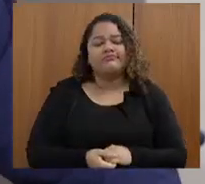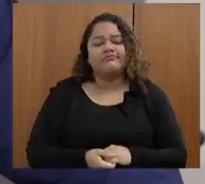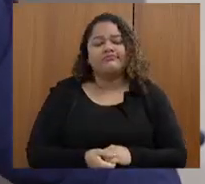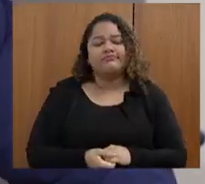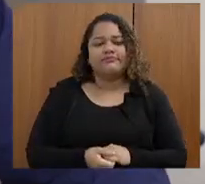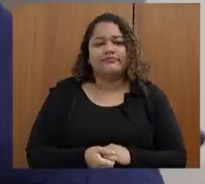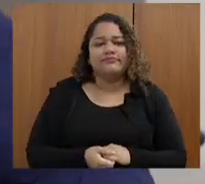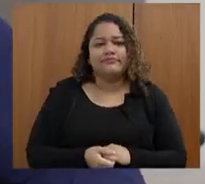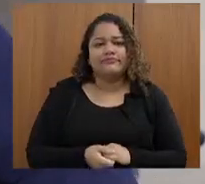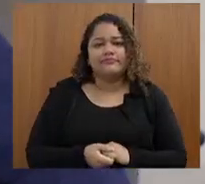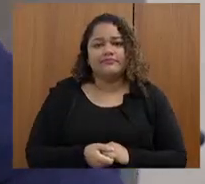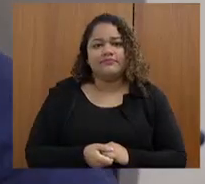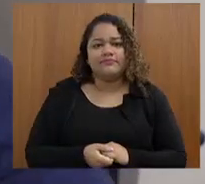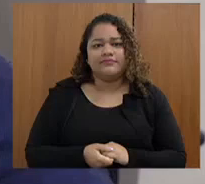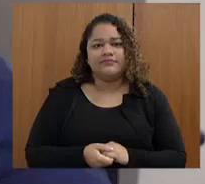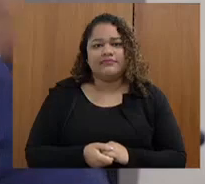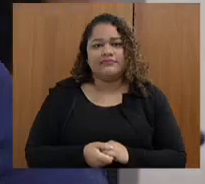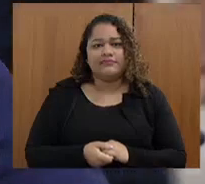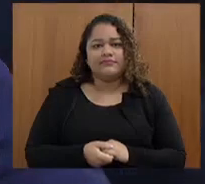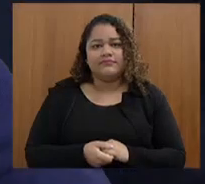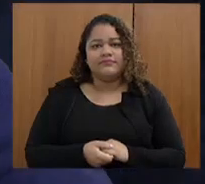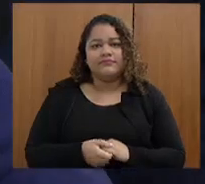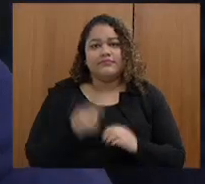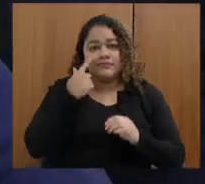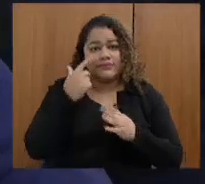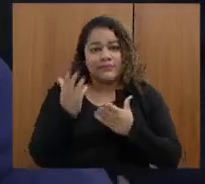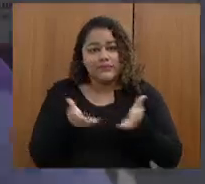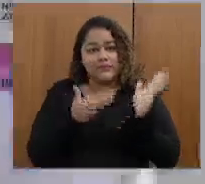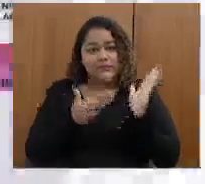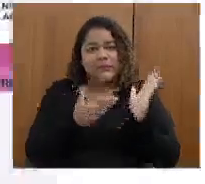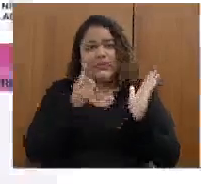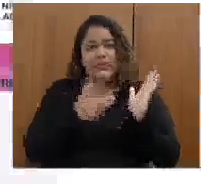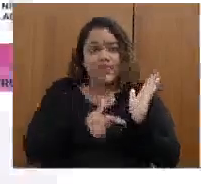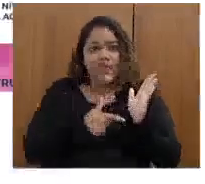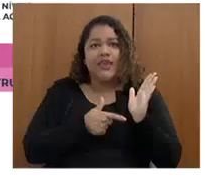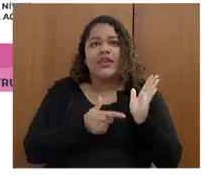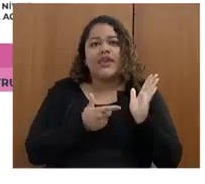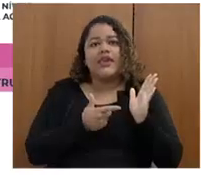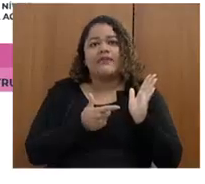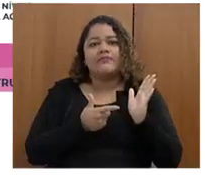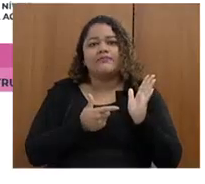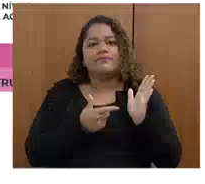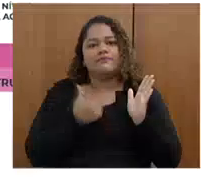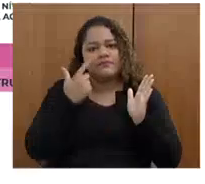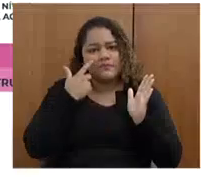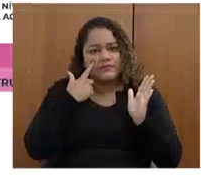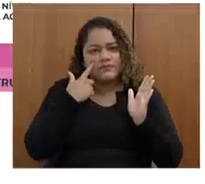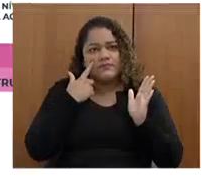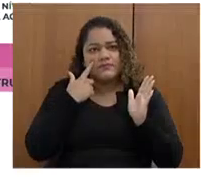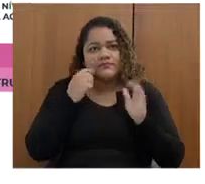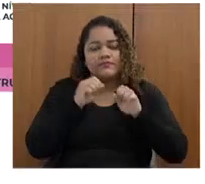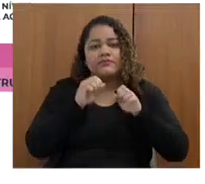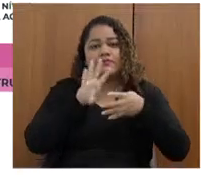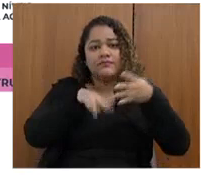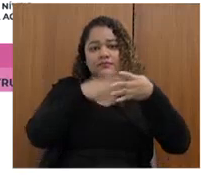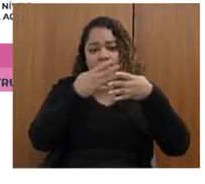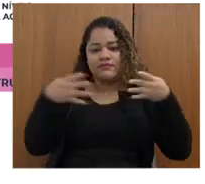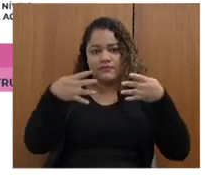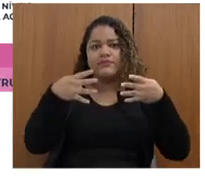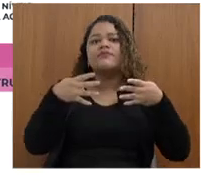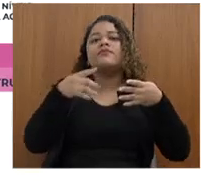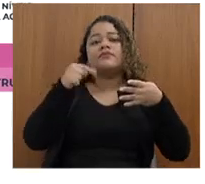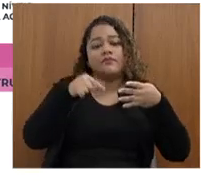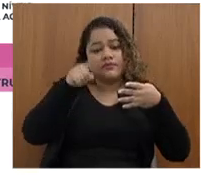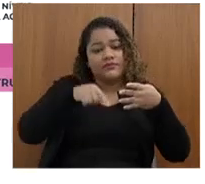aqui eu trago o nosso mapa estratégico que é algo que nós implementamos neste ano que traz três